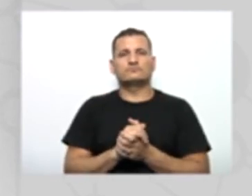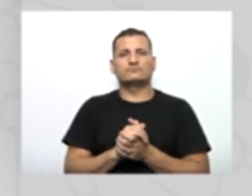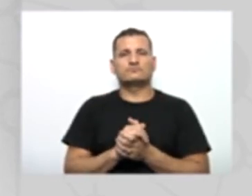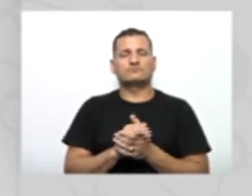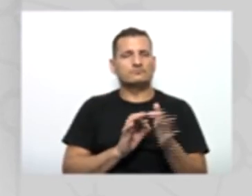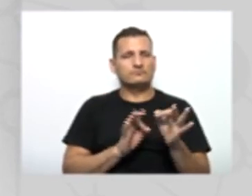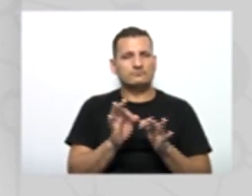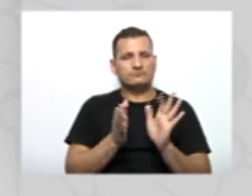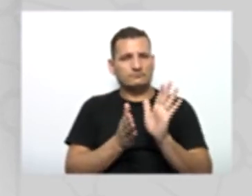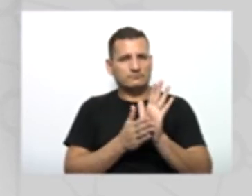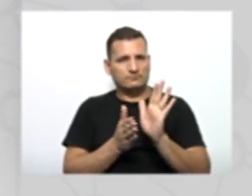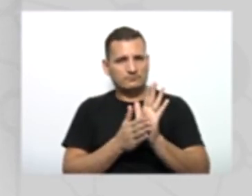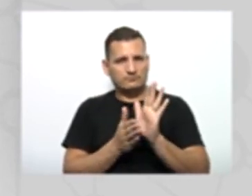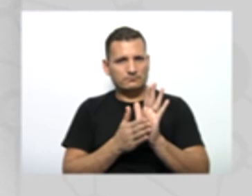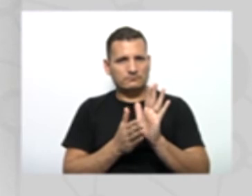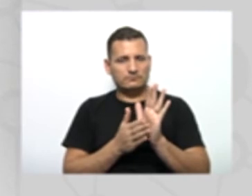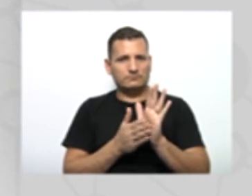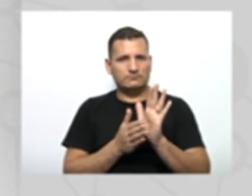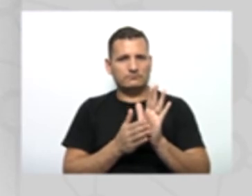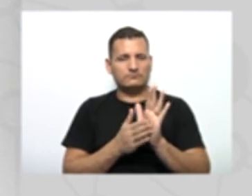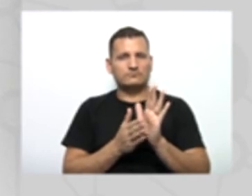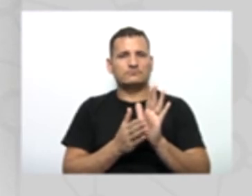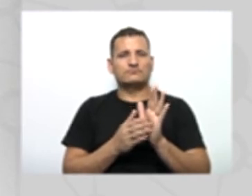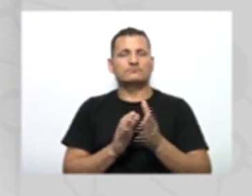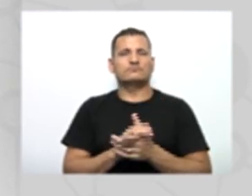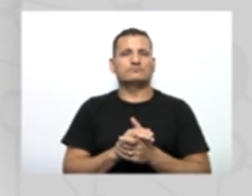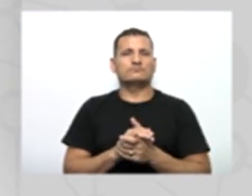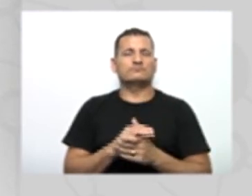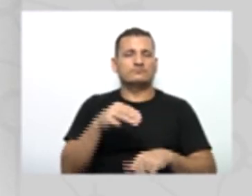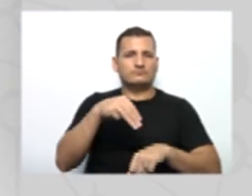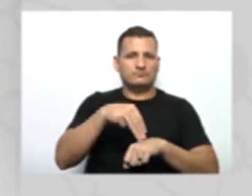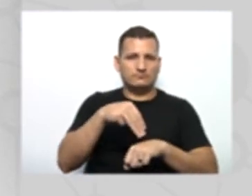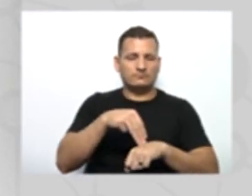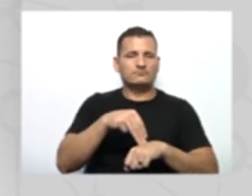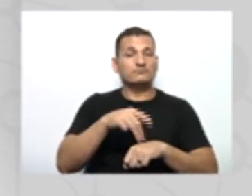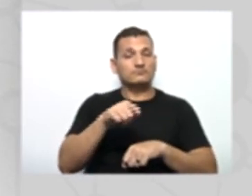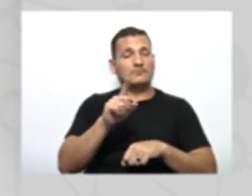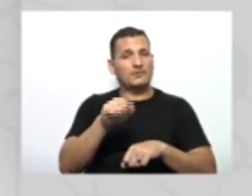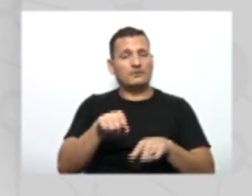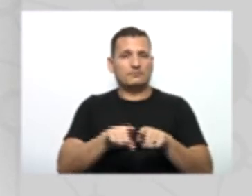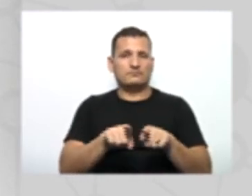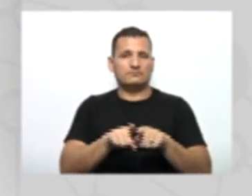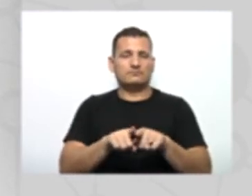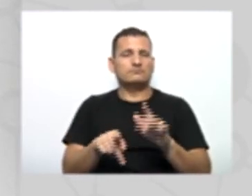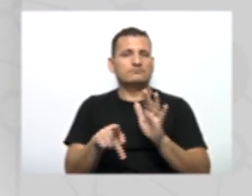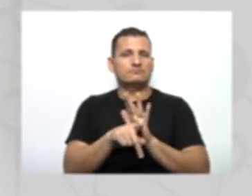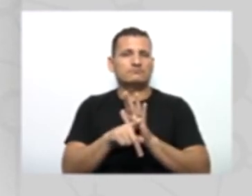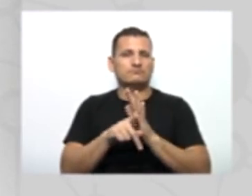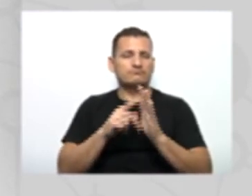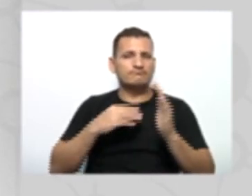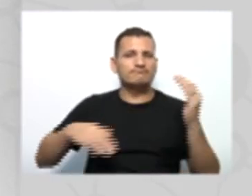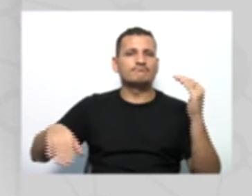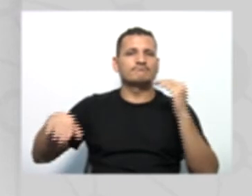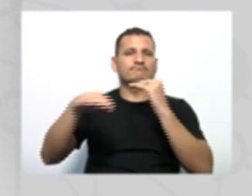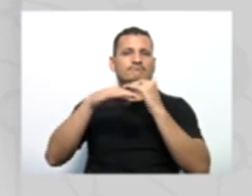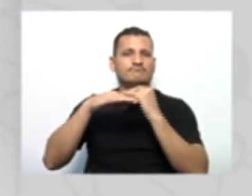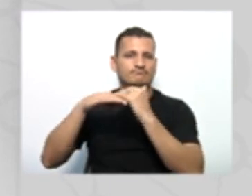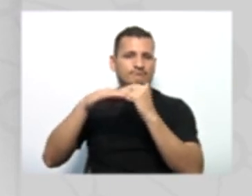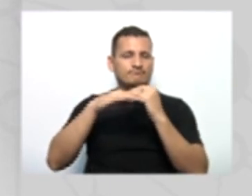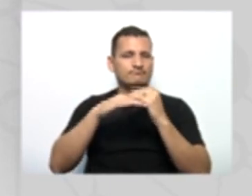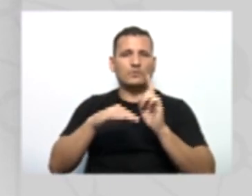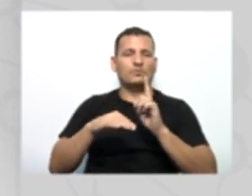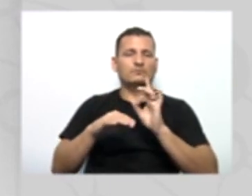você participa ativamente das decisões políticas da cidade que você mora, você não está fazendo isso por você, você está